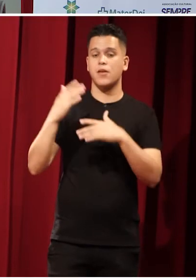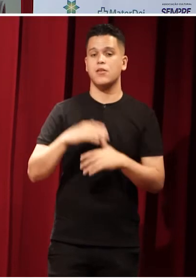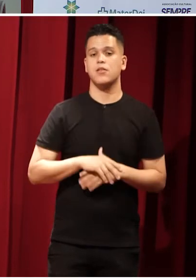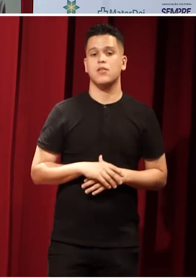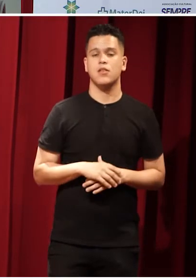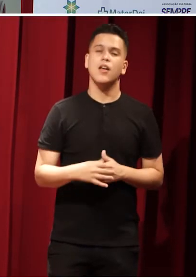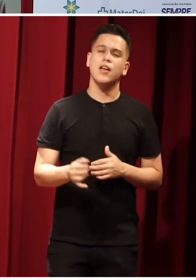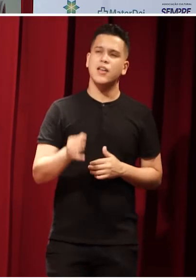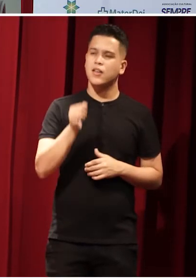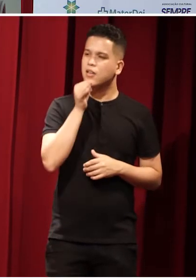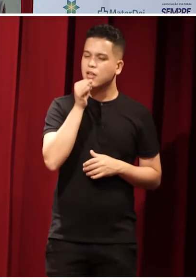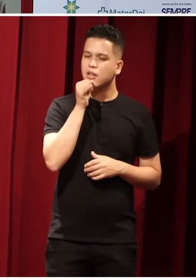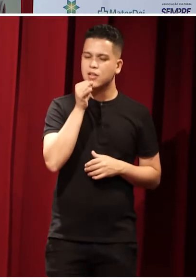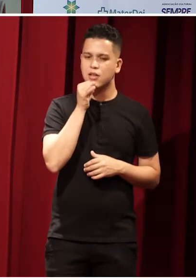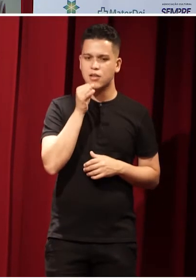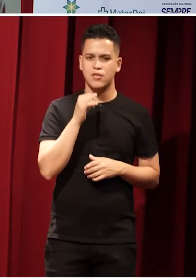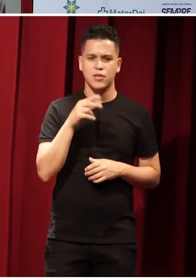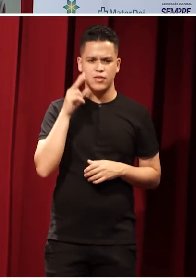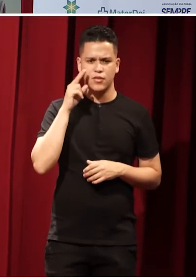essa maquininha